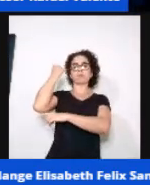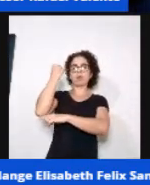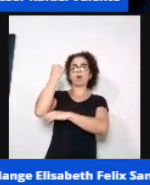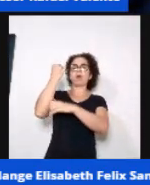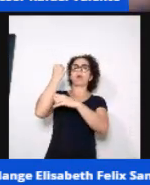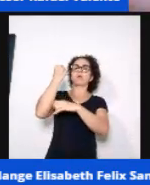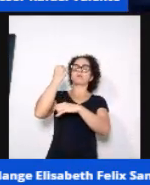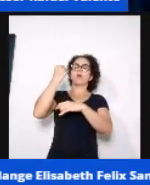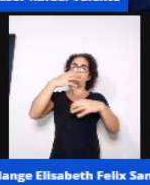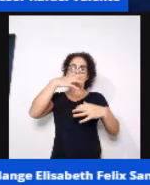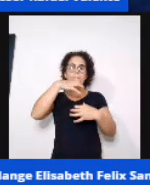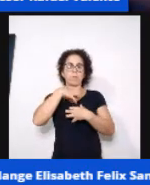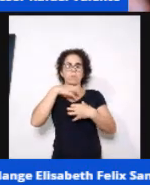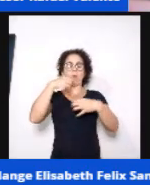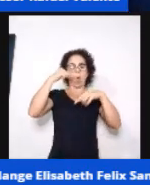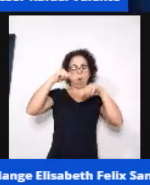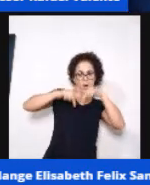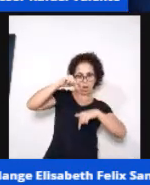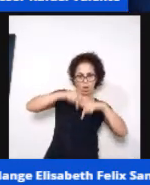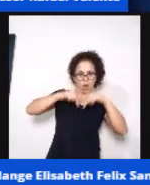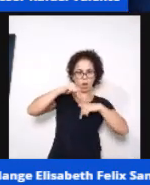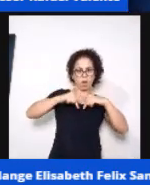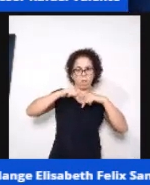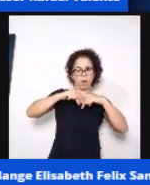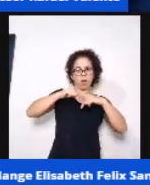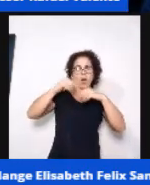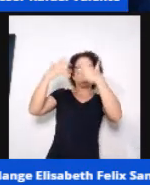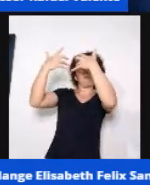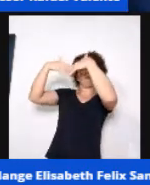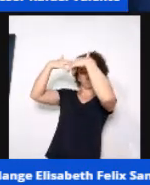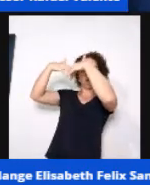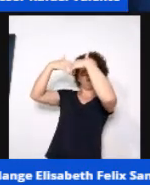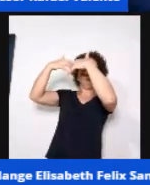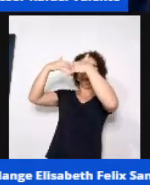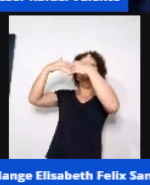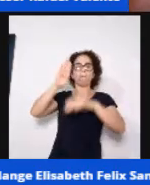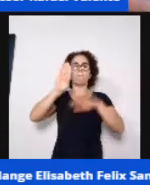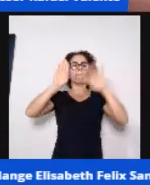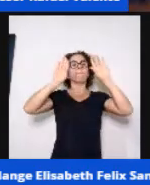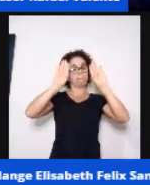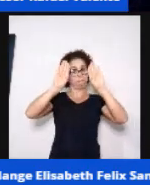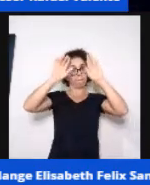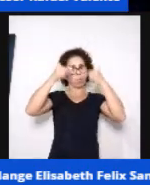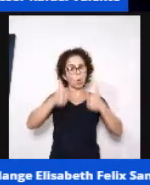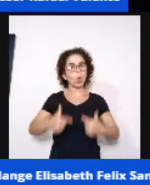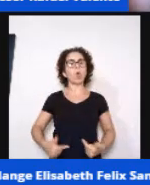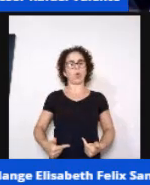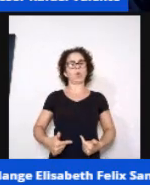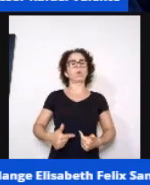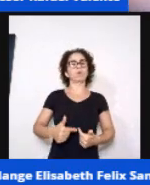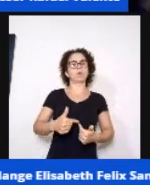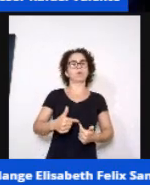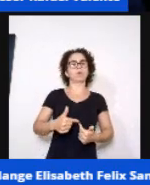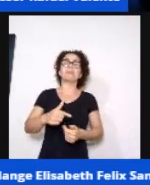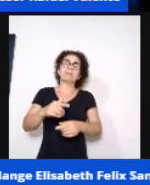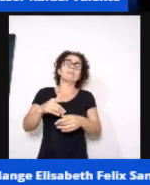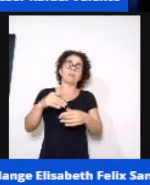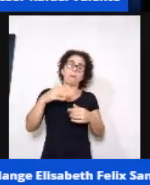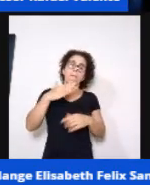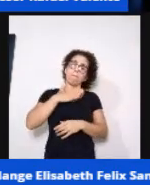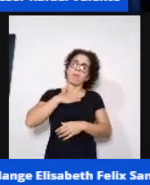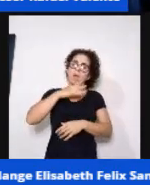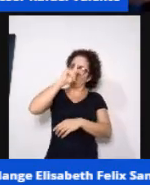você, que ocorrem reações químicas e neurobiológicas? É isso. É isso. Então foi a minha maneira de tirar aquilo. E